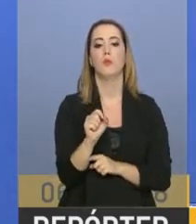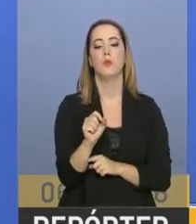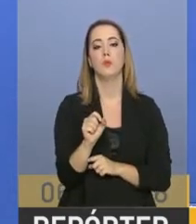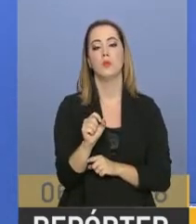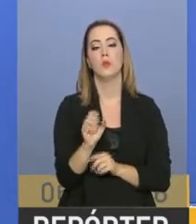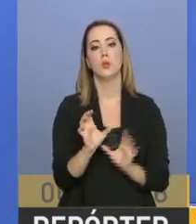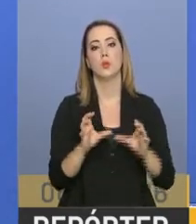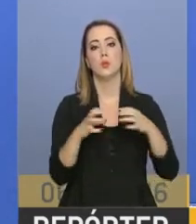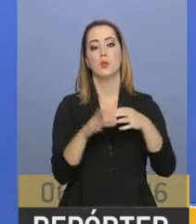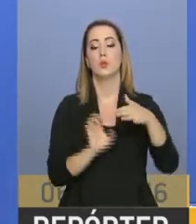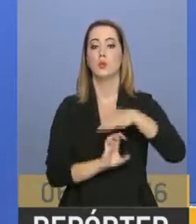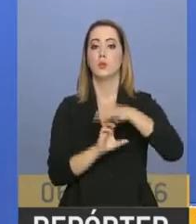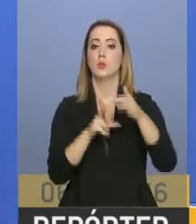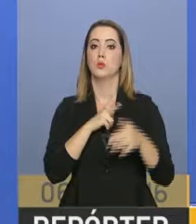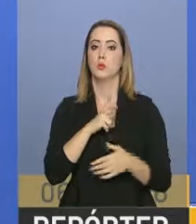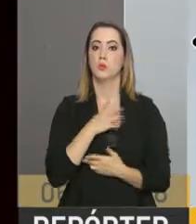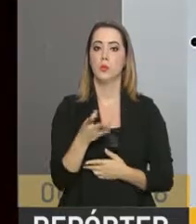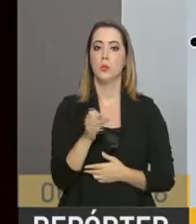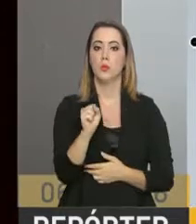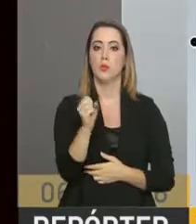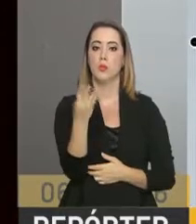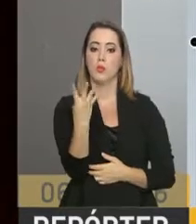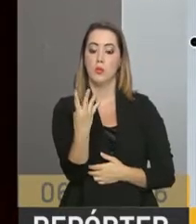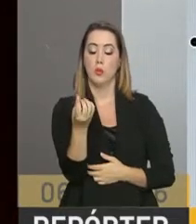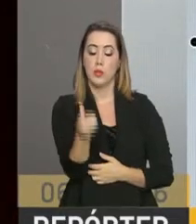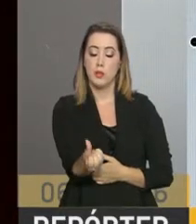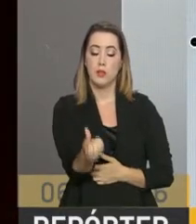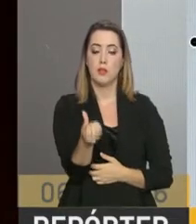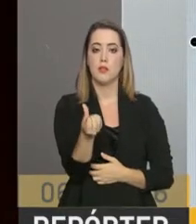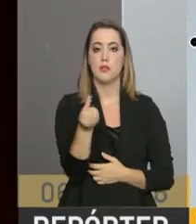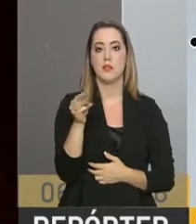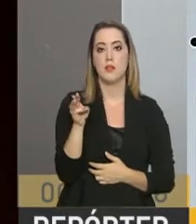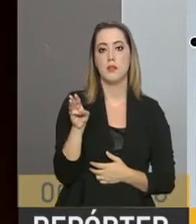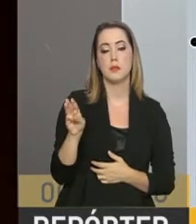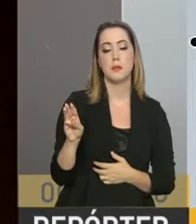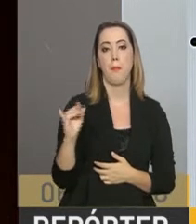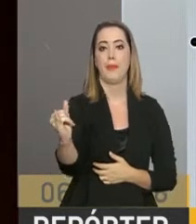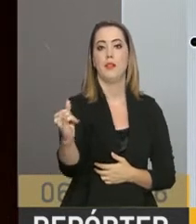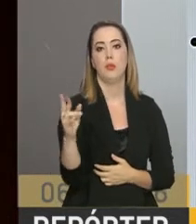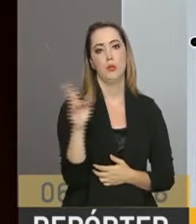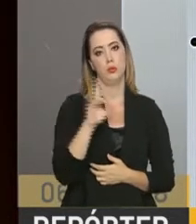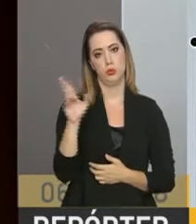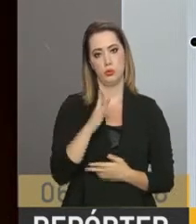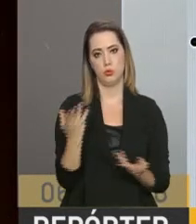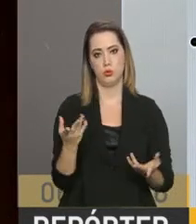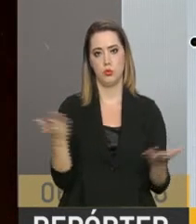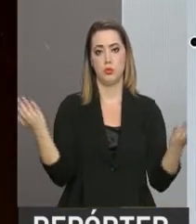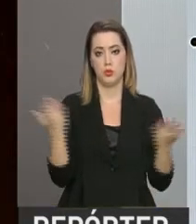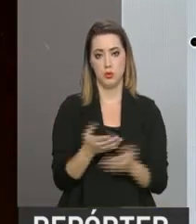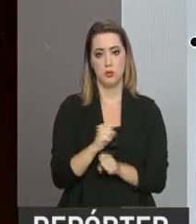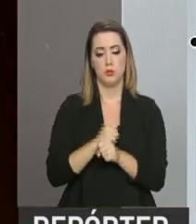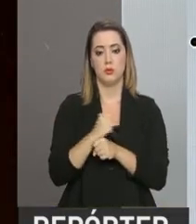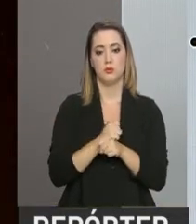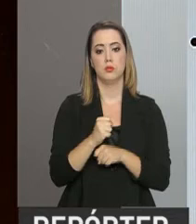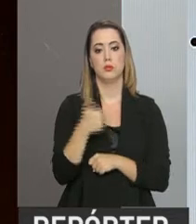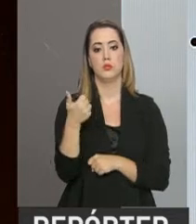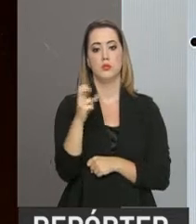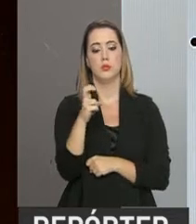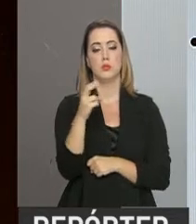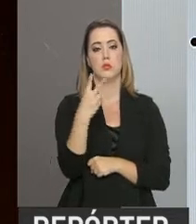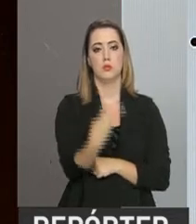do setor privado ficou em 86 bilhões de reais nesse ano a estimativa é que chega 152 bilhões